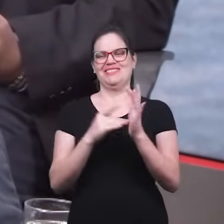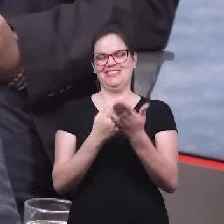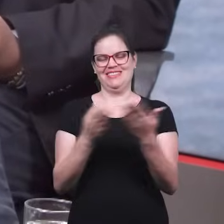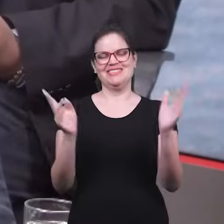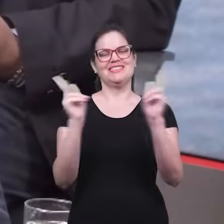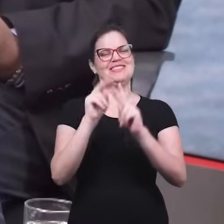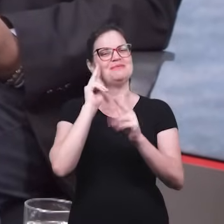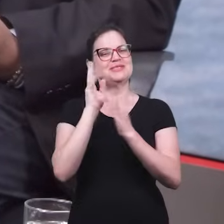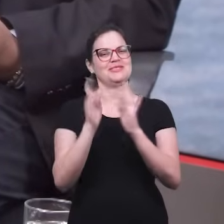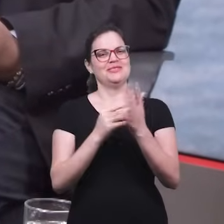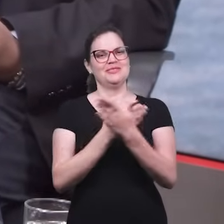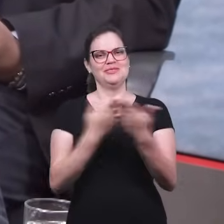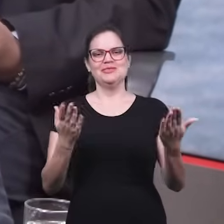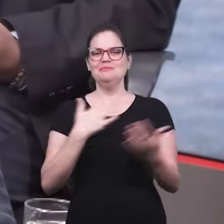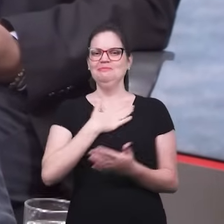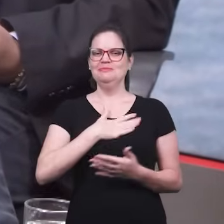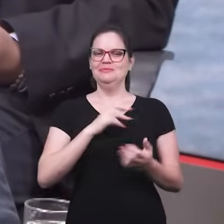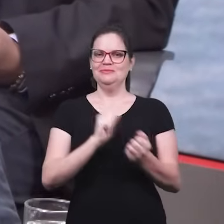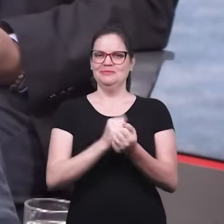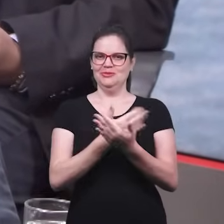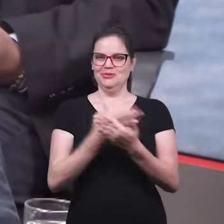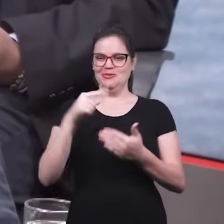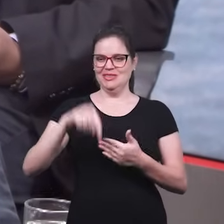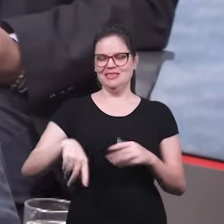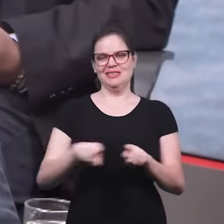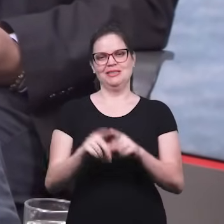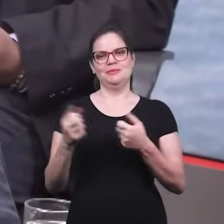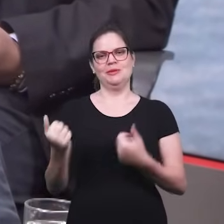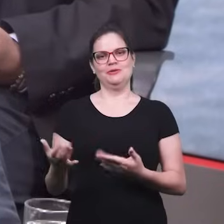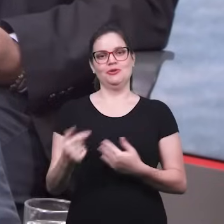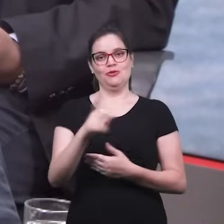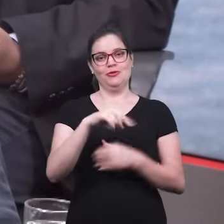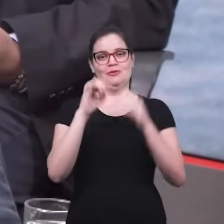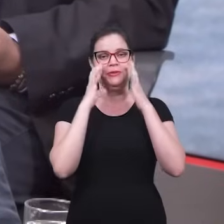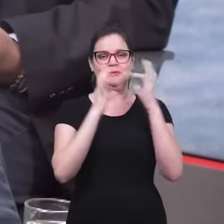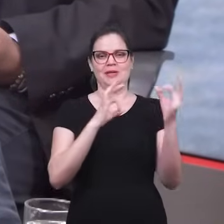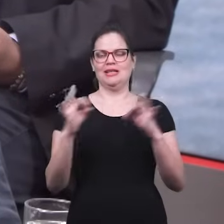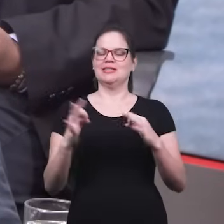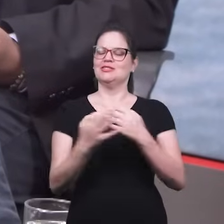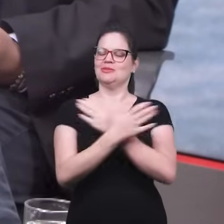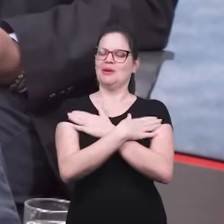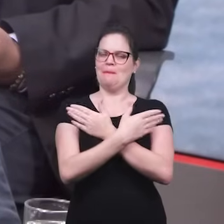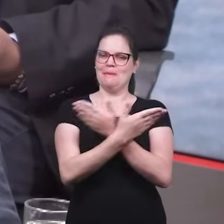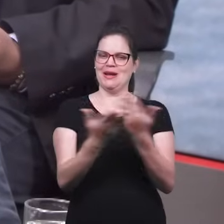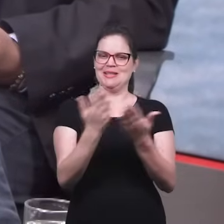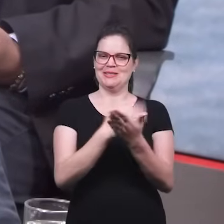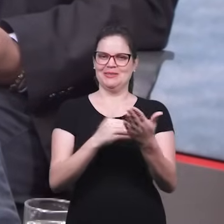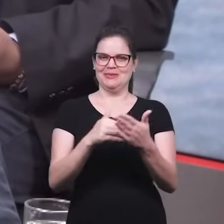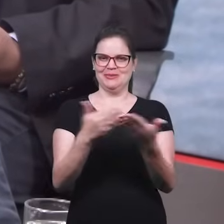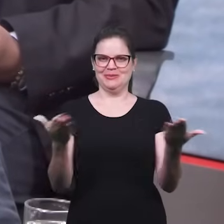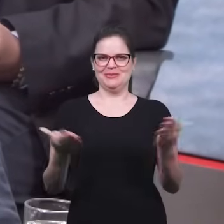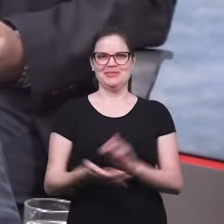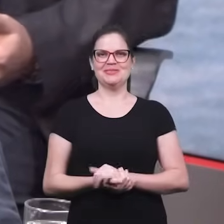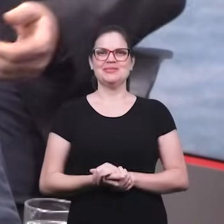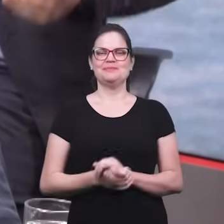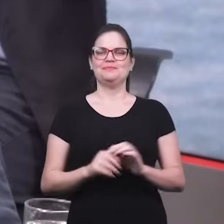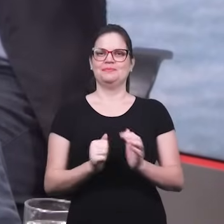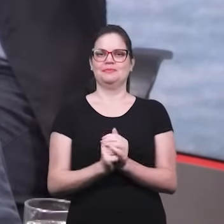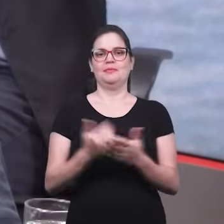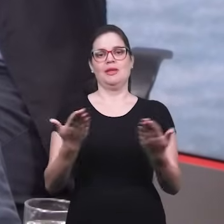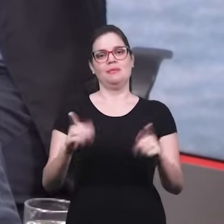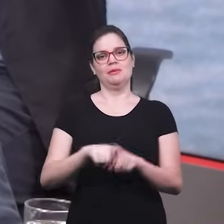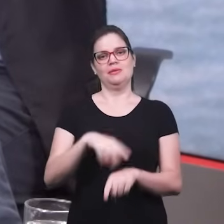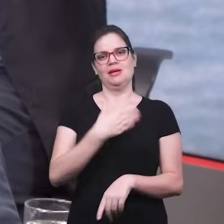é um prazer estar com o companheiro, com os jovens e com os jovens que estão nos assistindo. Nosso abraço a todos. Amém. A